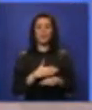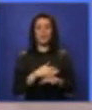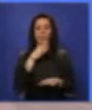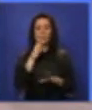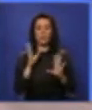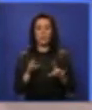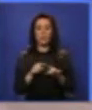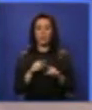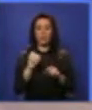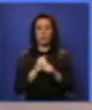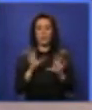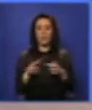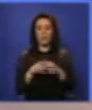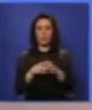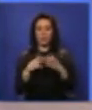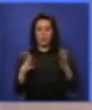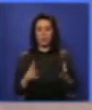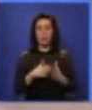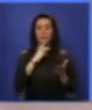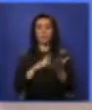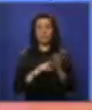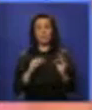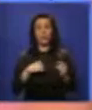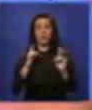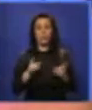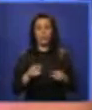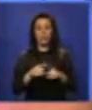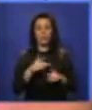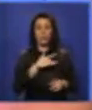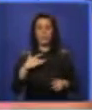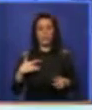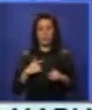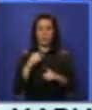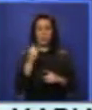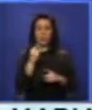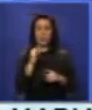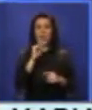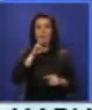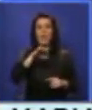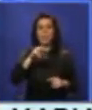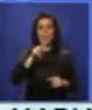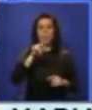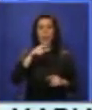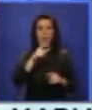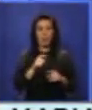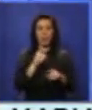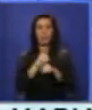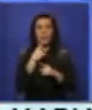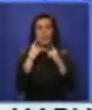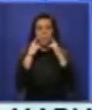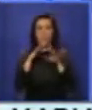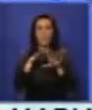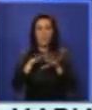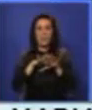deixe-me só dizer que isto foi um trabalho de equipa. Na realidade, começámos pela parte da saúde, no Instituto de Implantologia, especialmente porque havia muitas